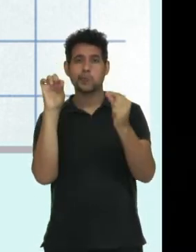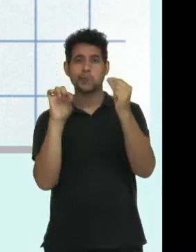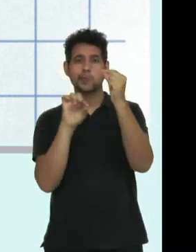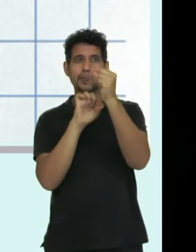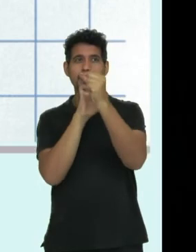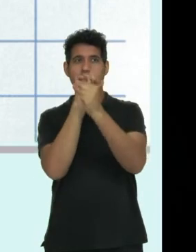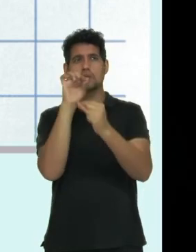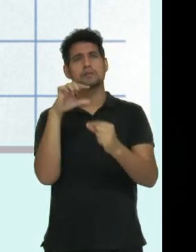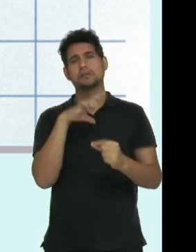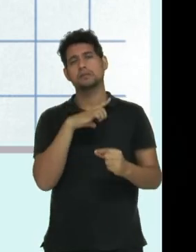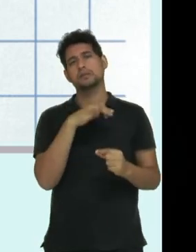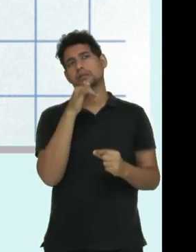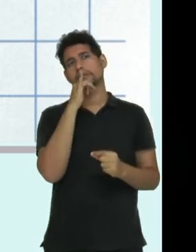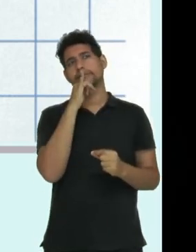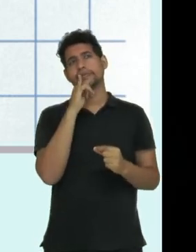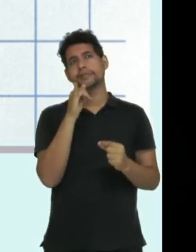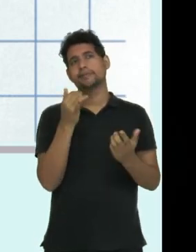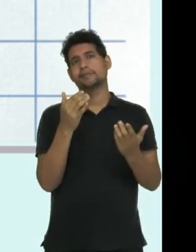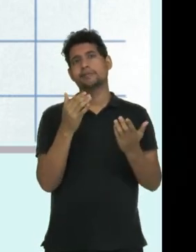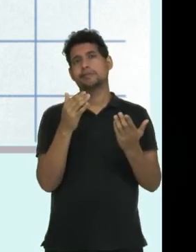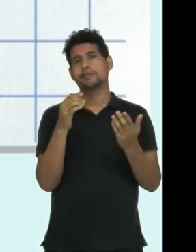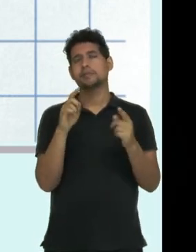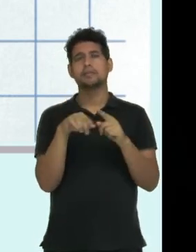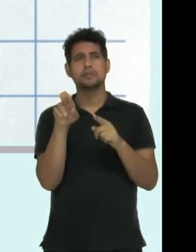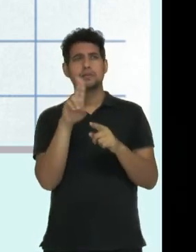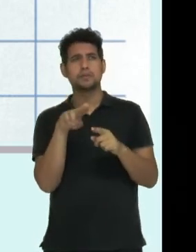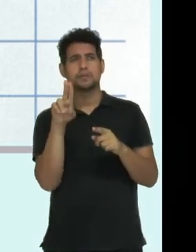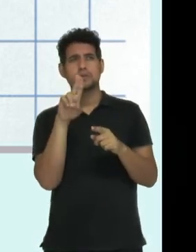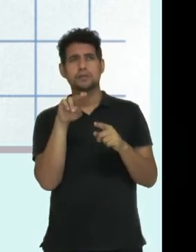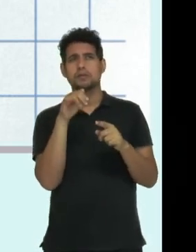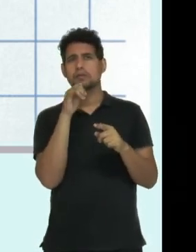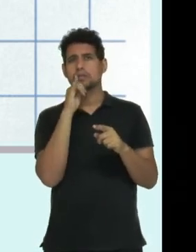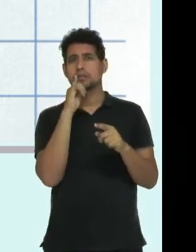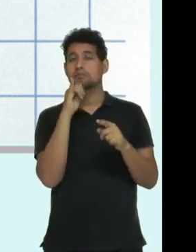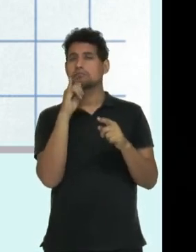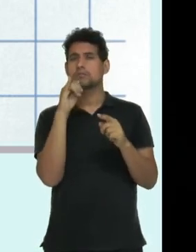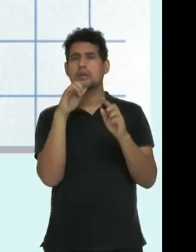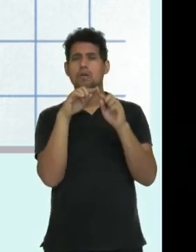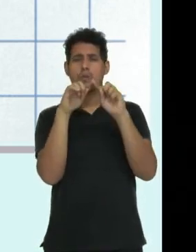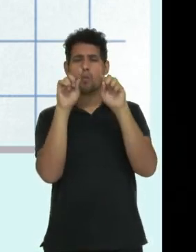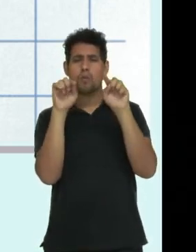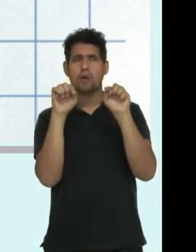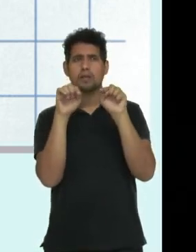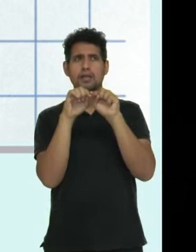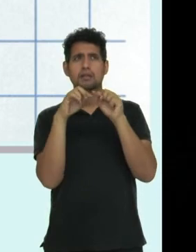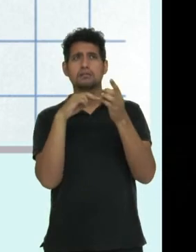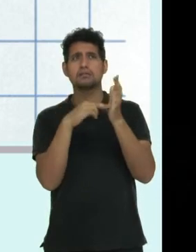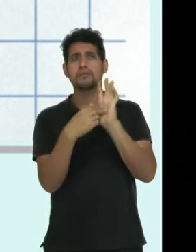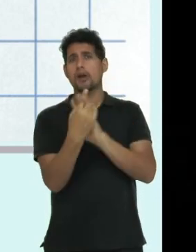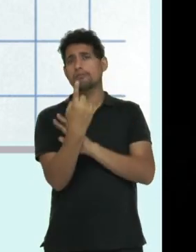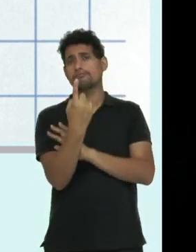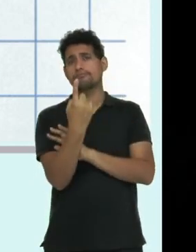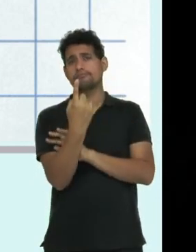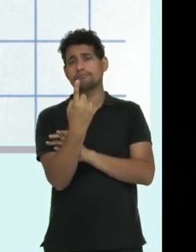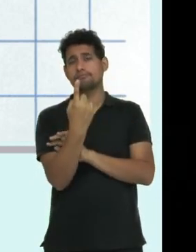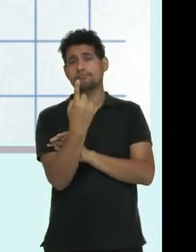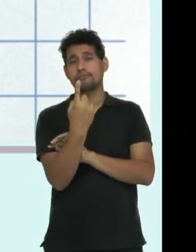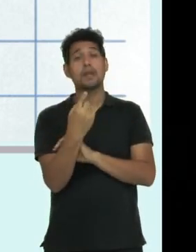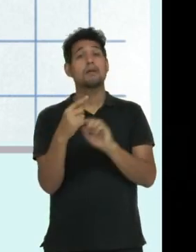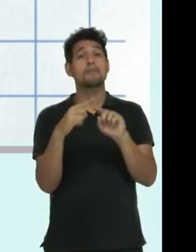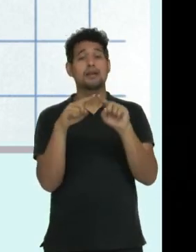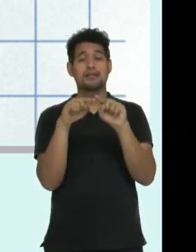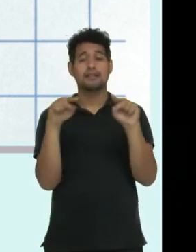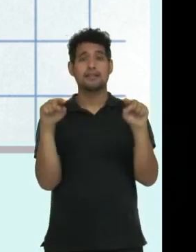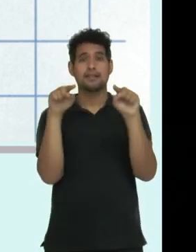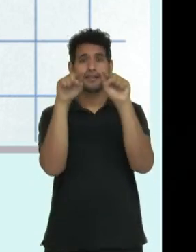né? Dentro de desse pedacinho, né? Do quadradinho, ele vai medir 1. E o triângulo não tem 3 ladinhos?